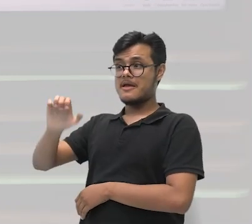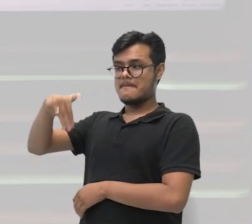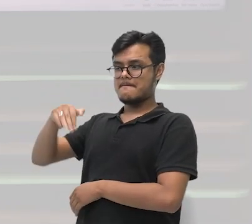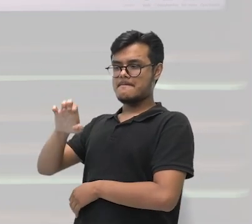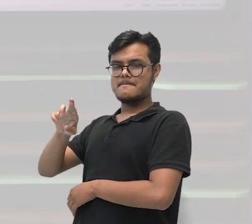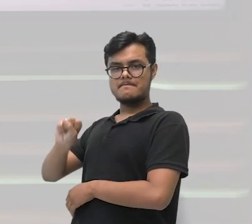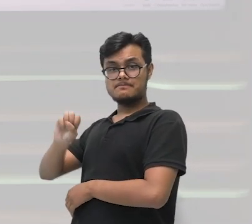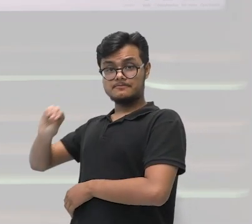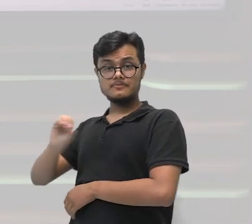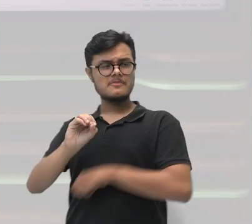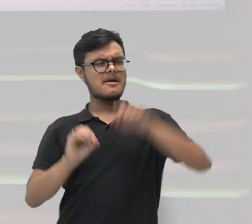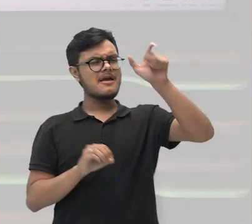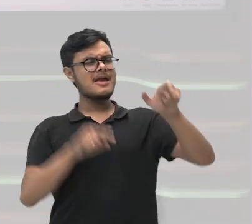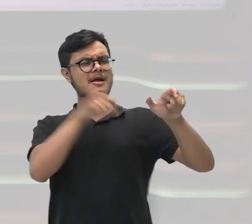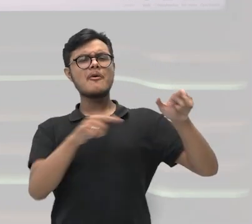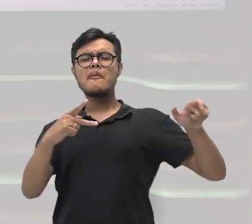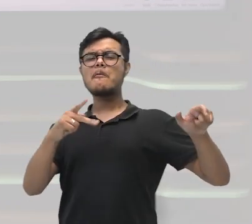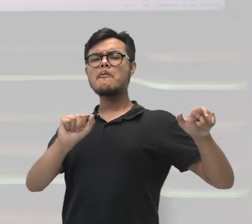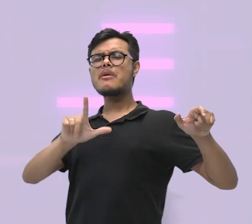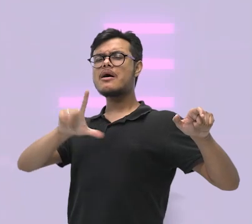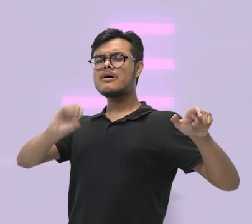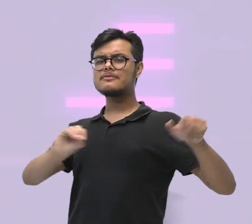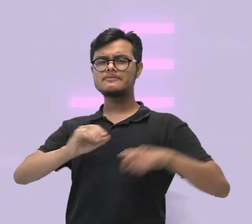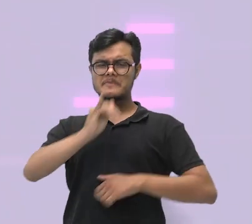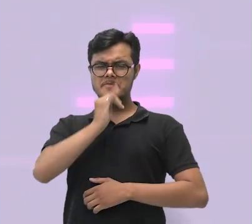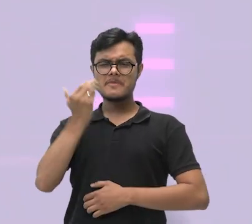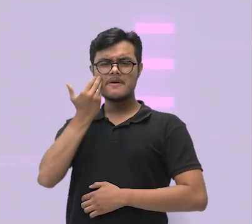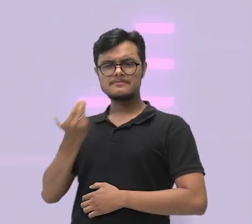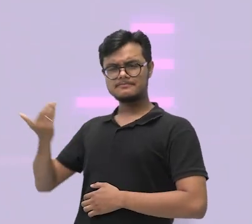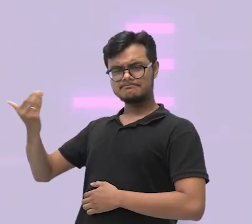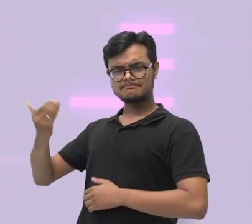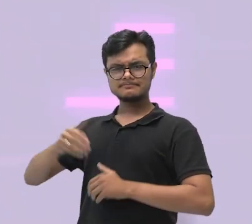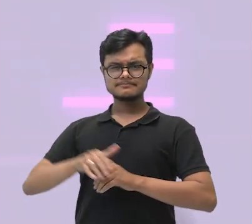e do professor Paulo. Vejam só.